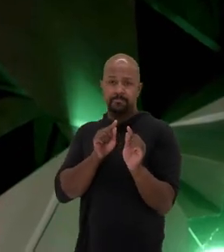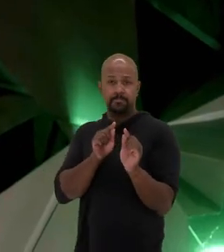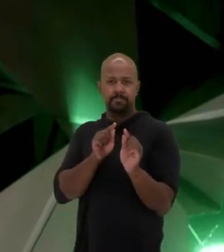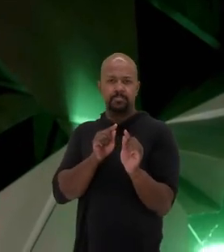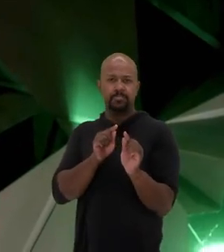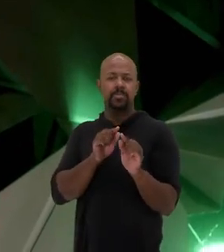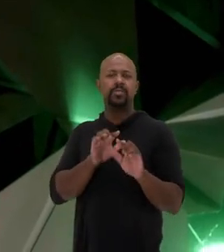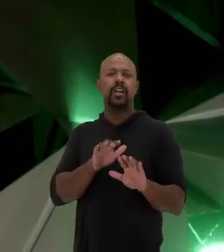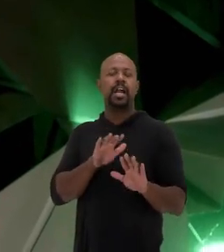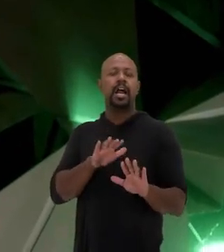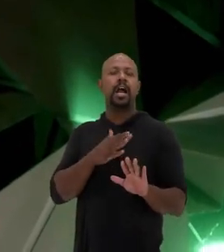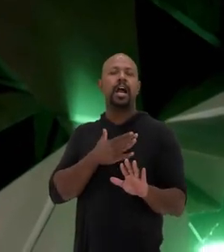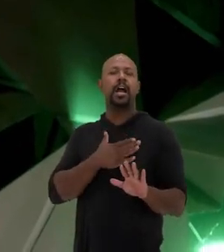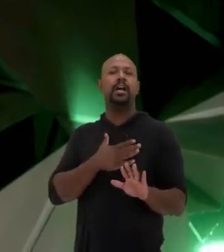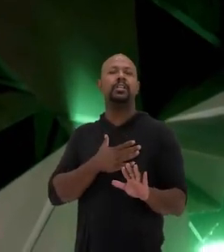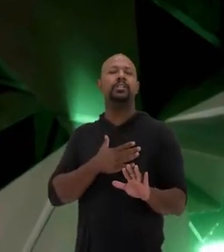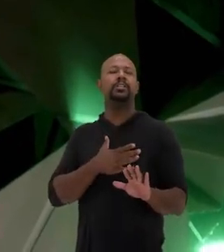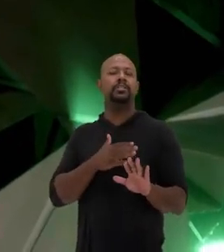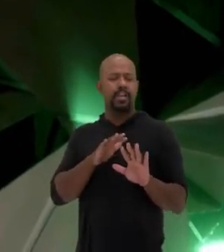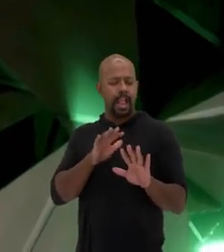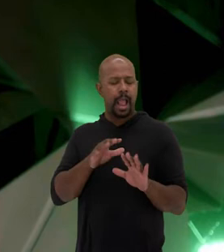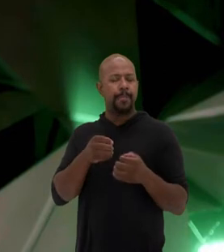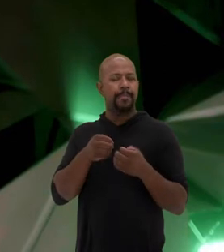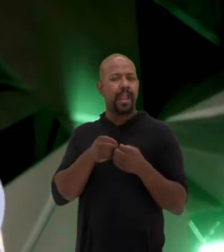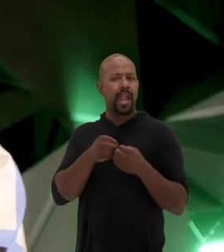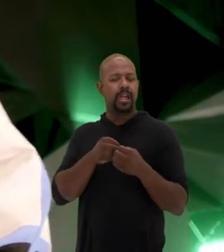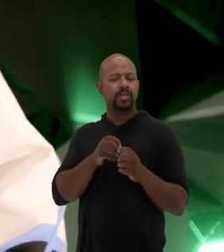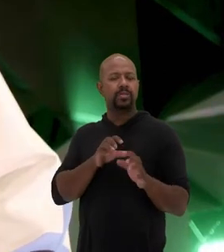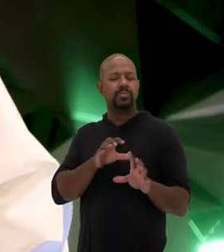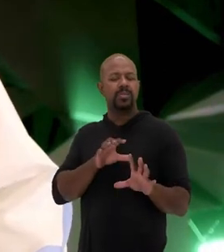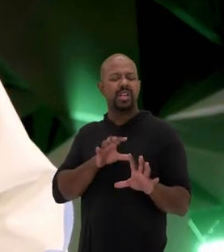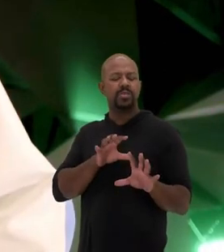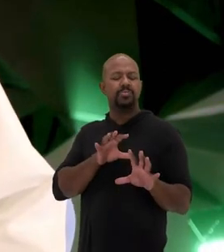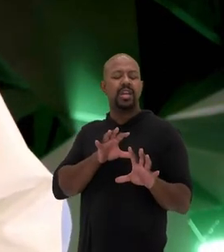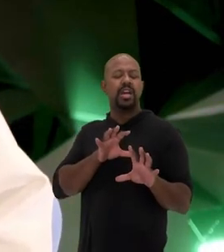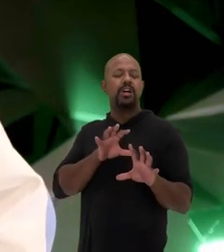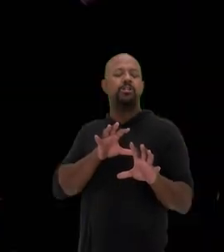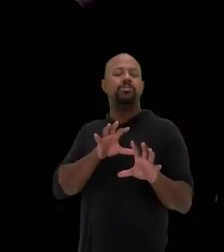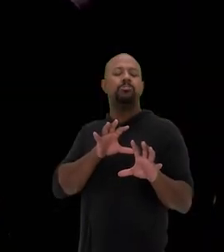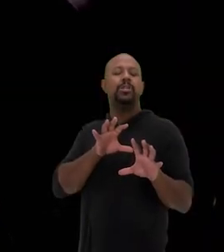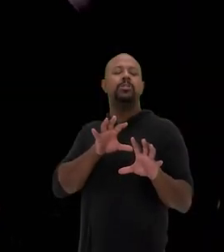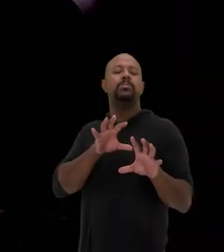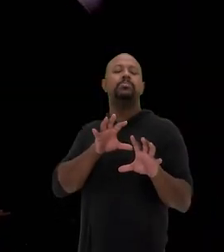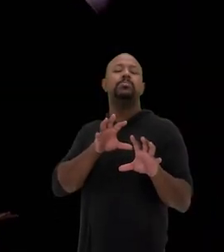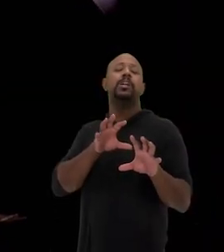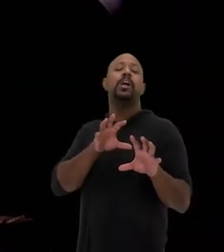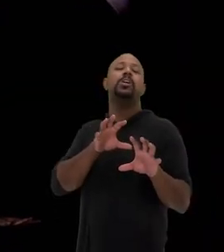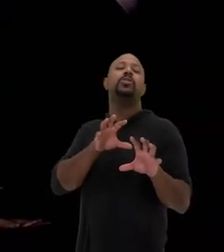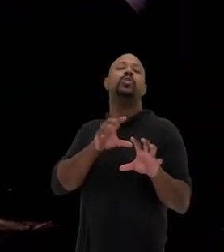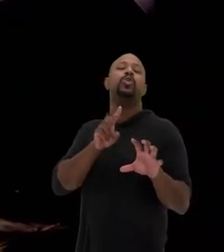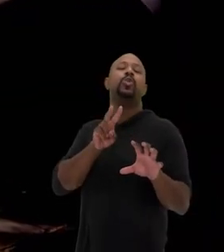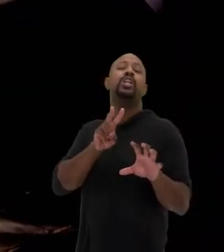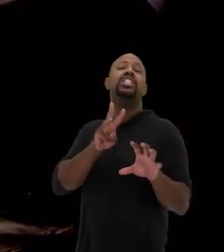rosto. Devagar. Eles andam vagarosamente com expressões de assustados em direção ao vírus.